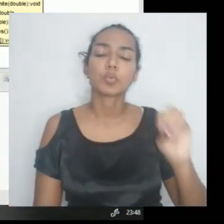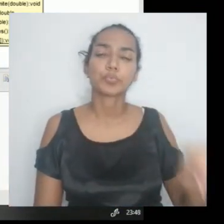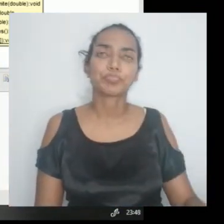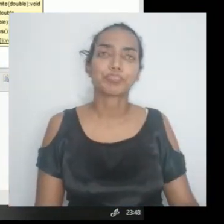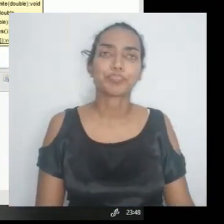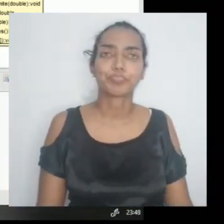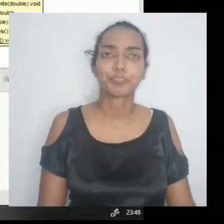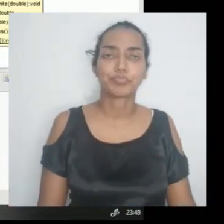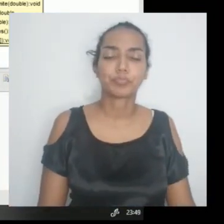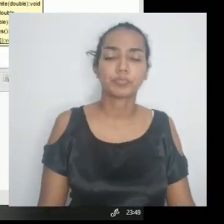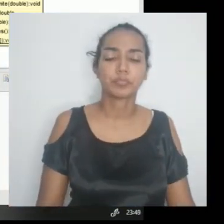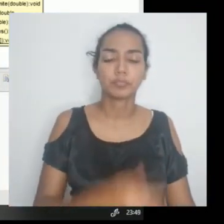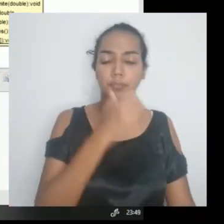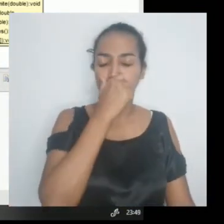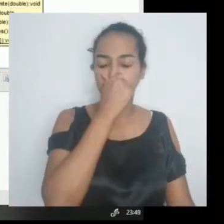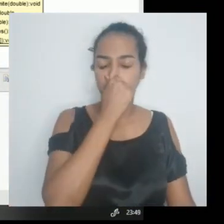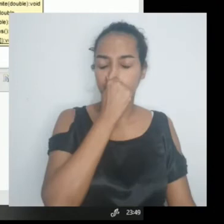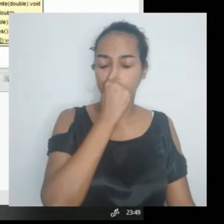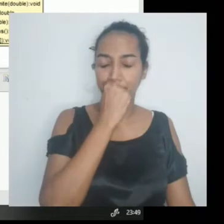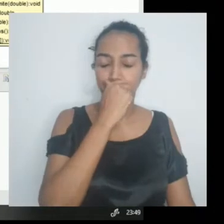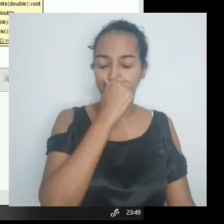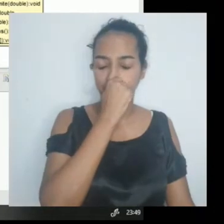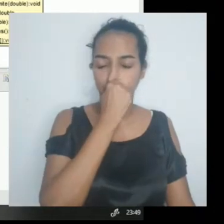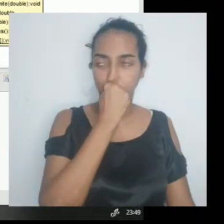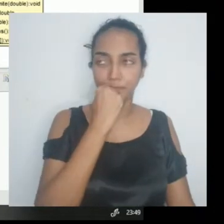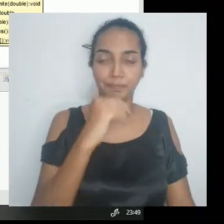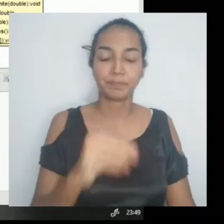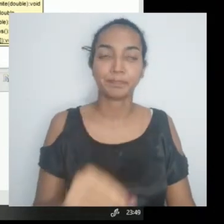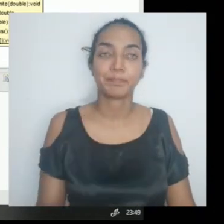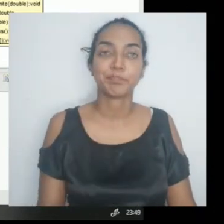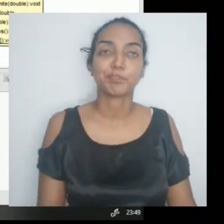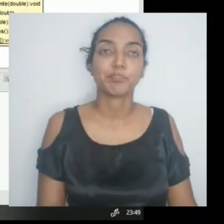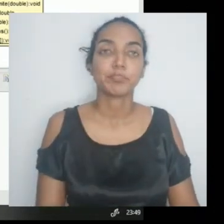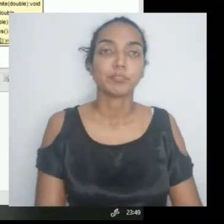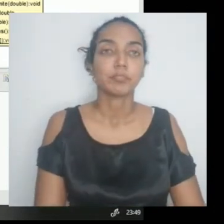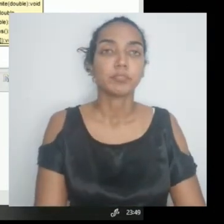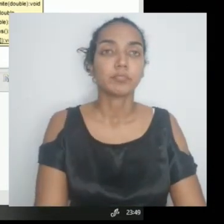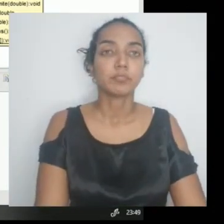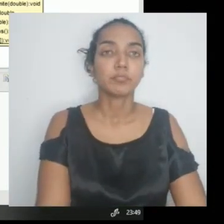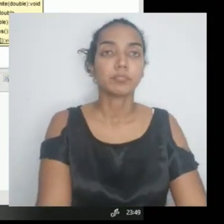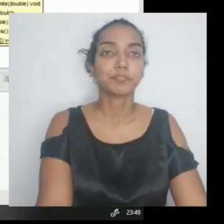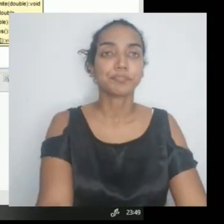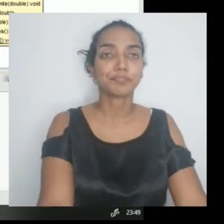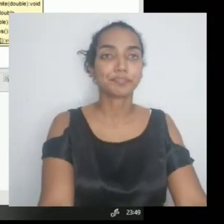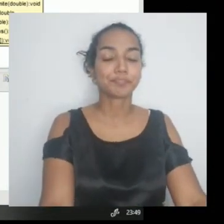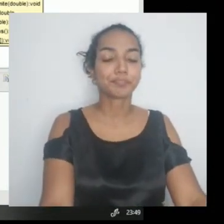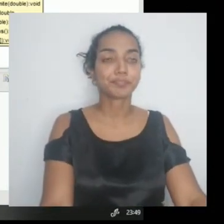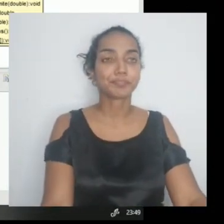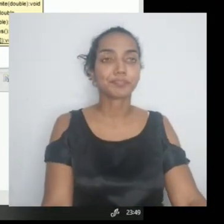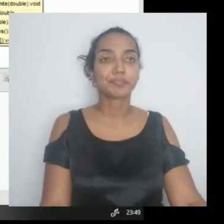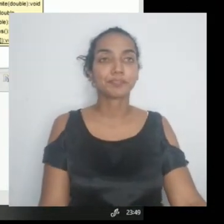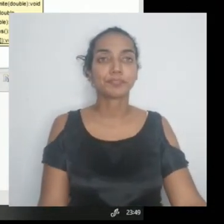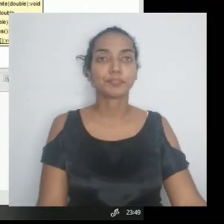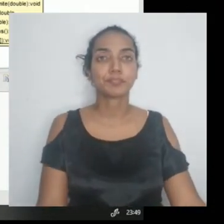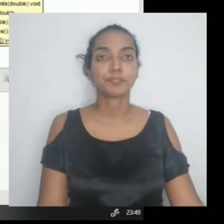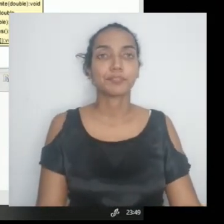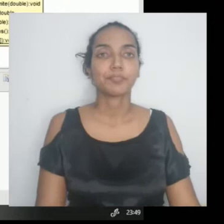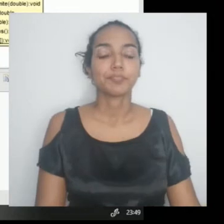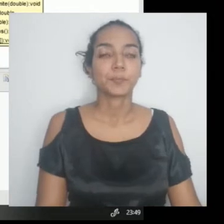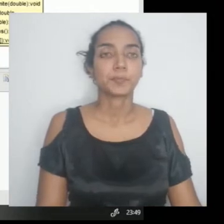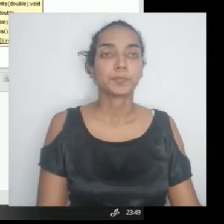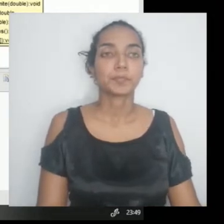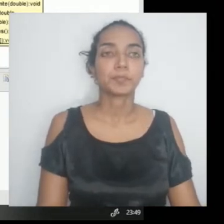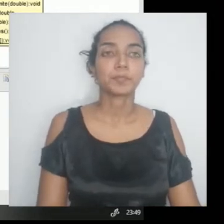C eu adiciono, quanto CE de conta especial, quanto P, que é uma